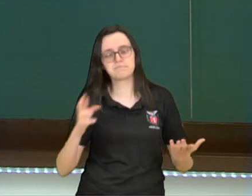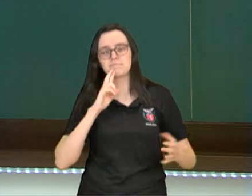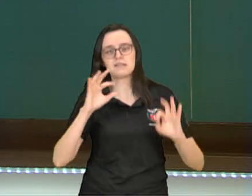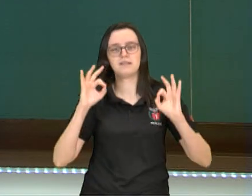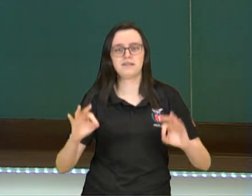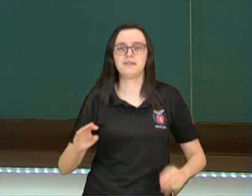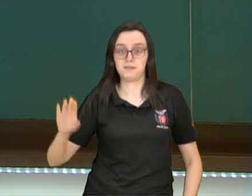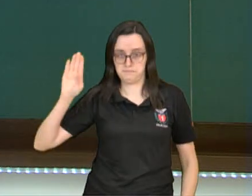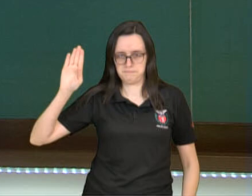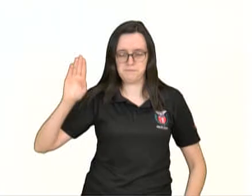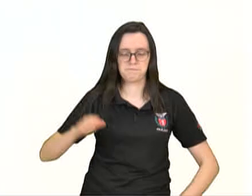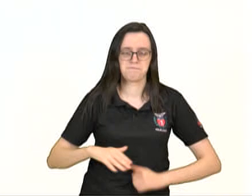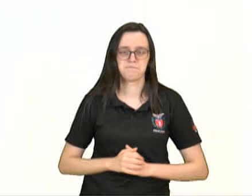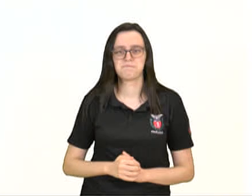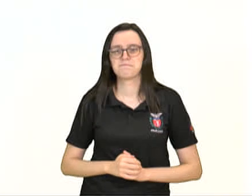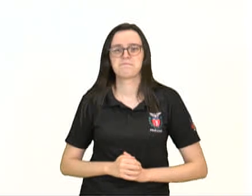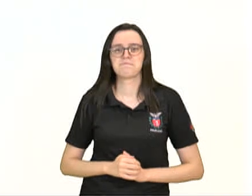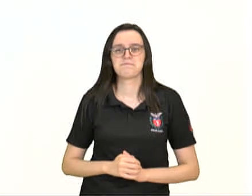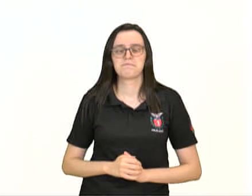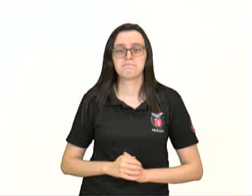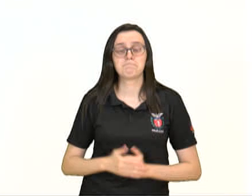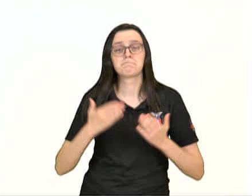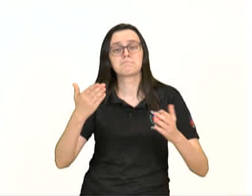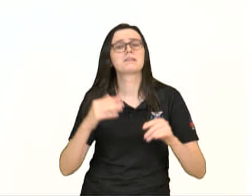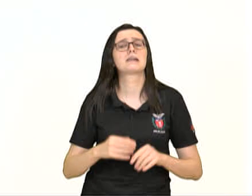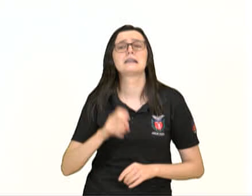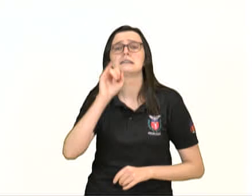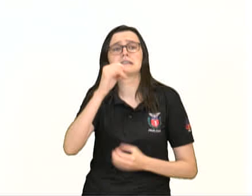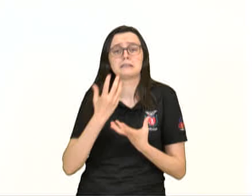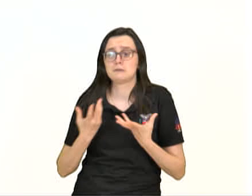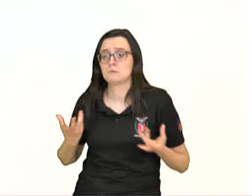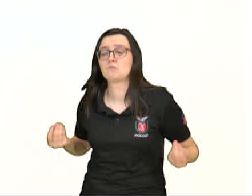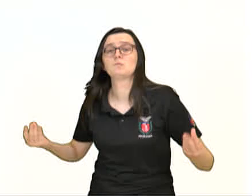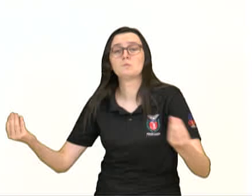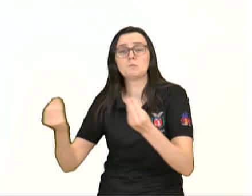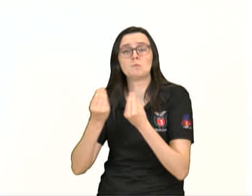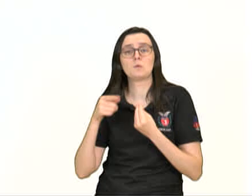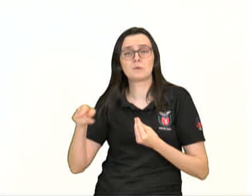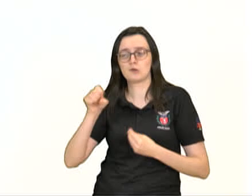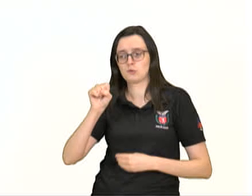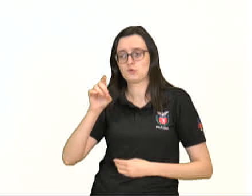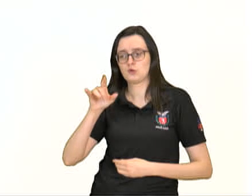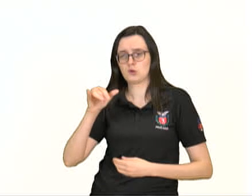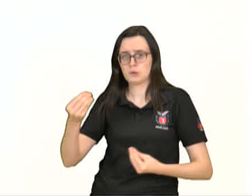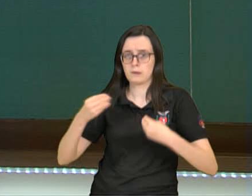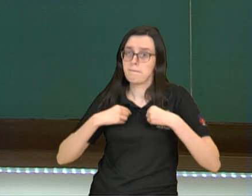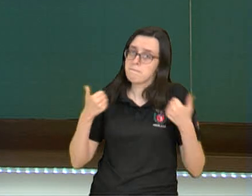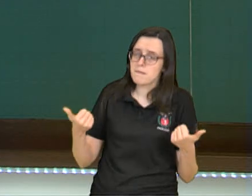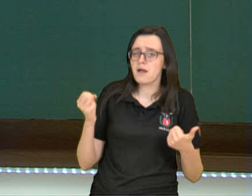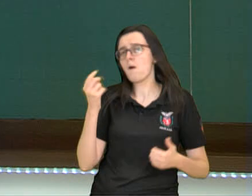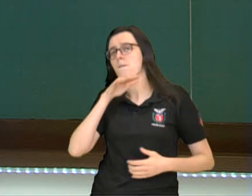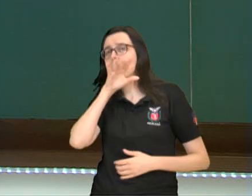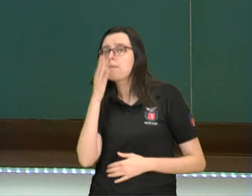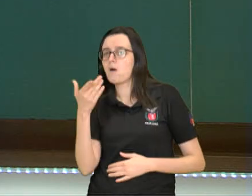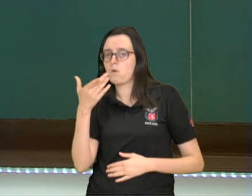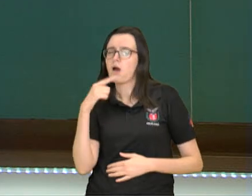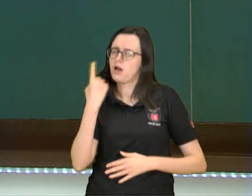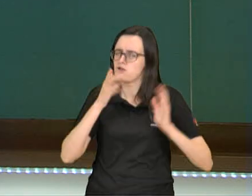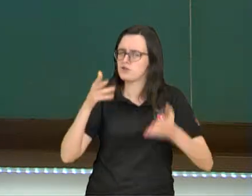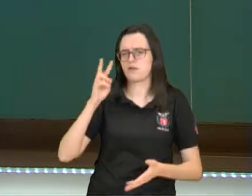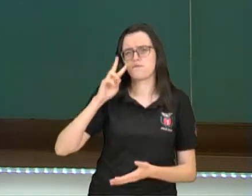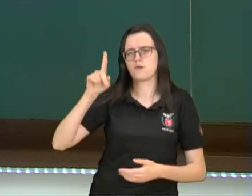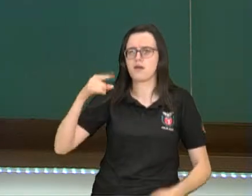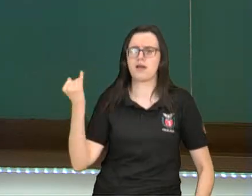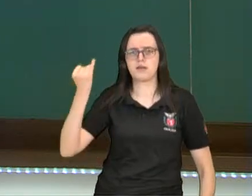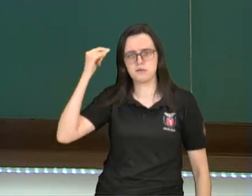certa é a letra B. E o excesso de sódio? Será que faz bem ou faz mal? A gente viu que ele é importante, que